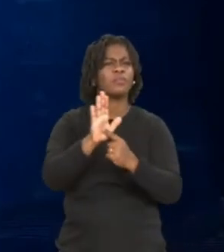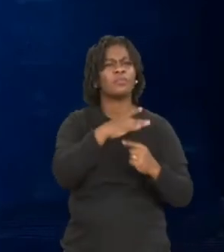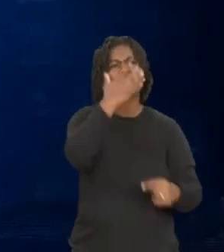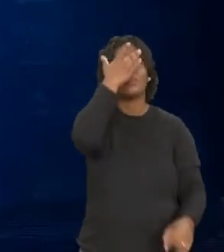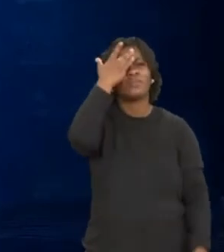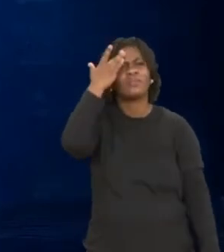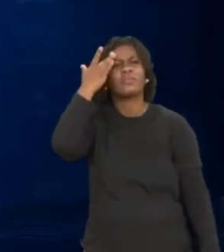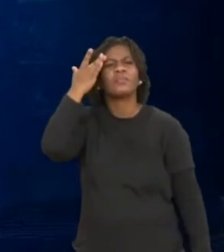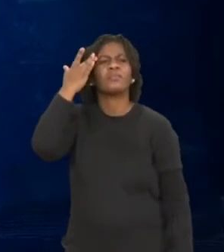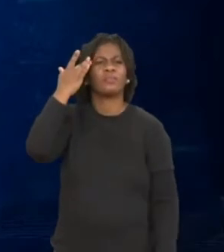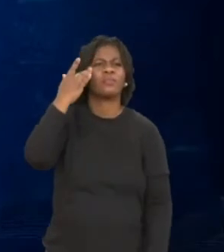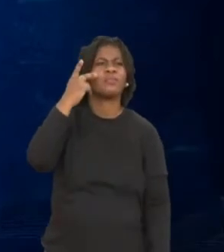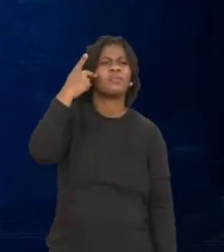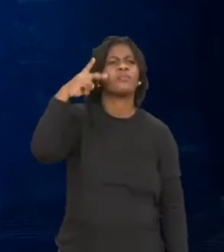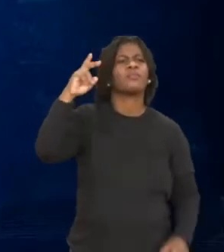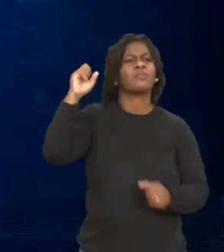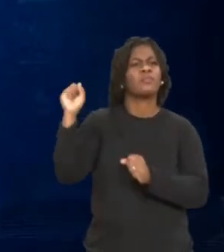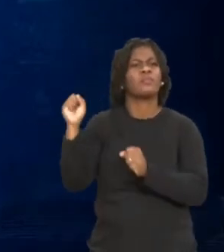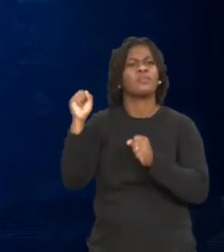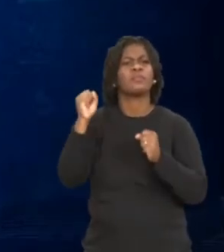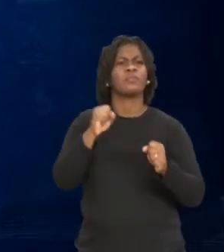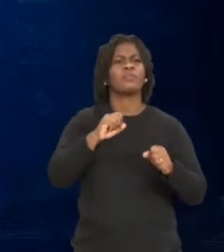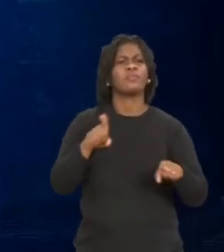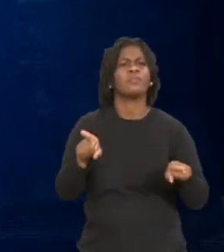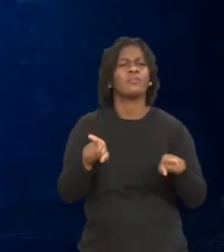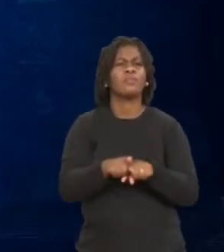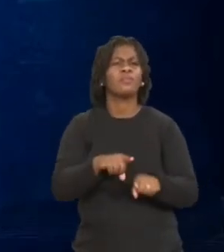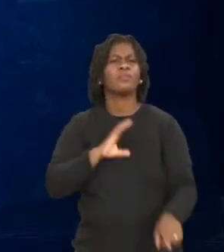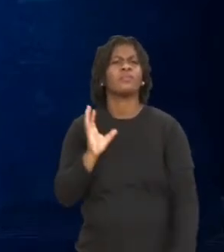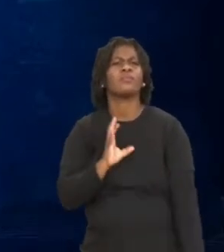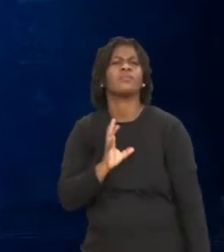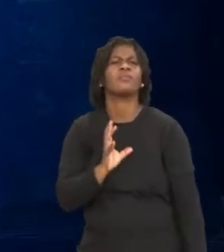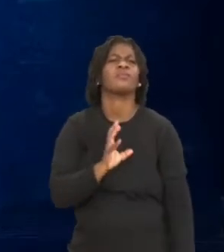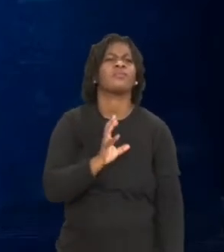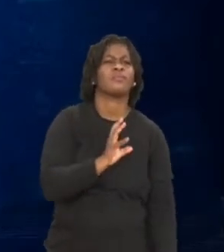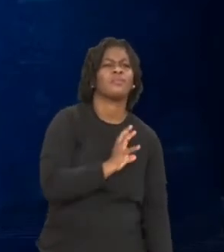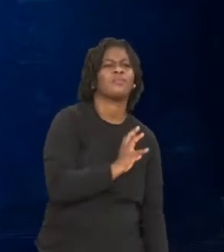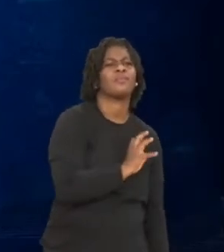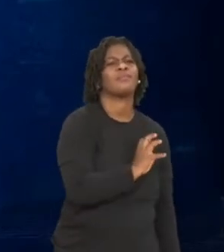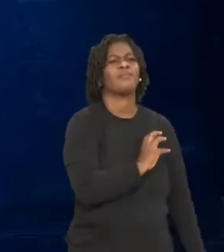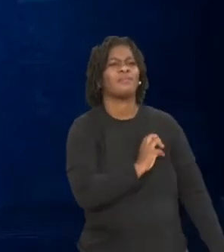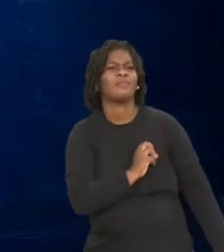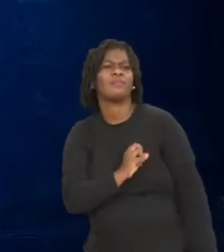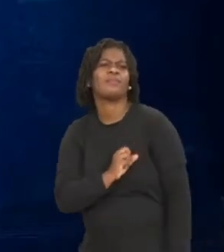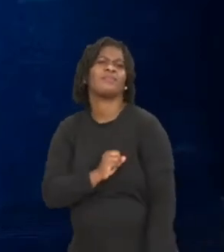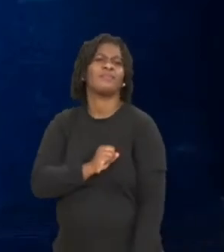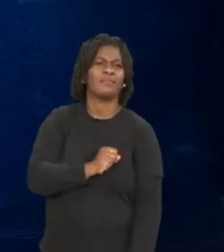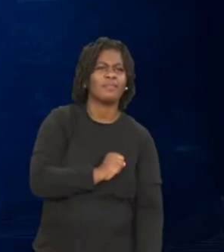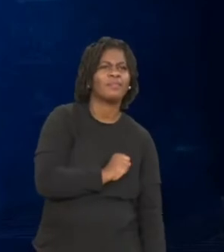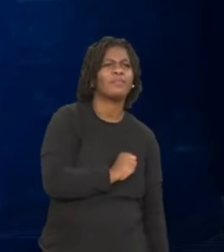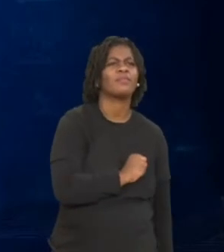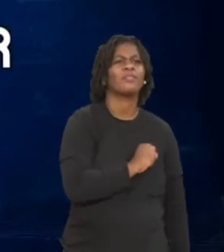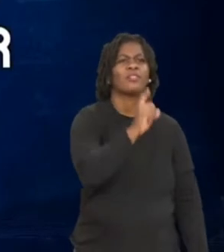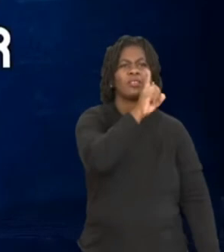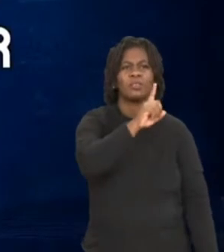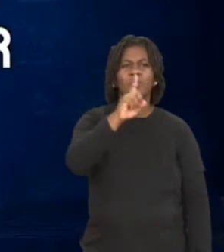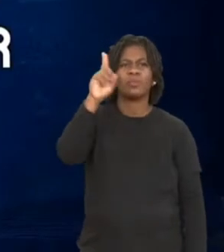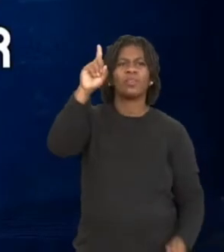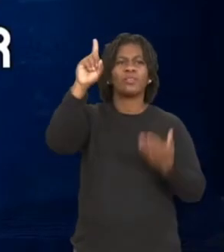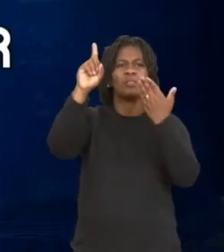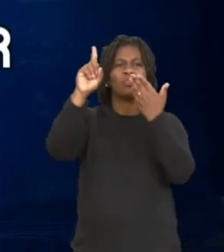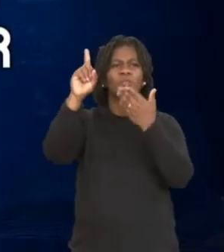homens mostraste teu poder e teu amor. Tu és o